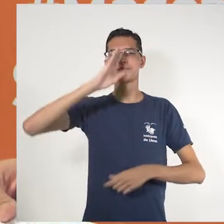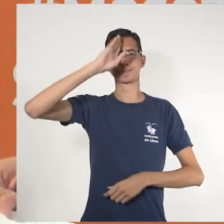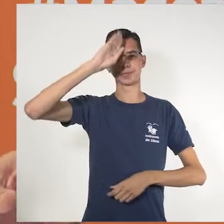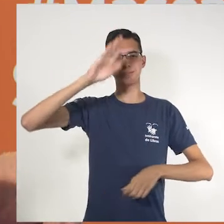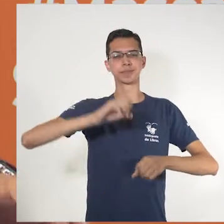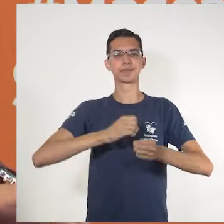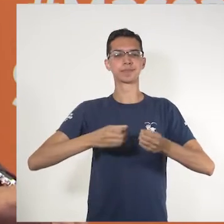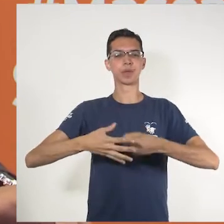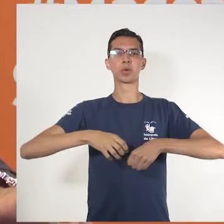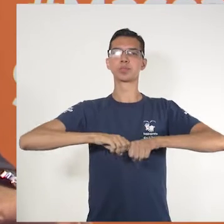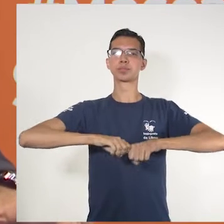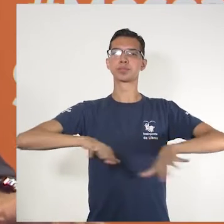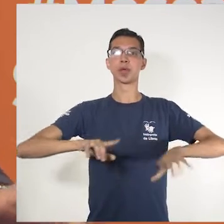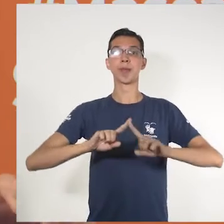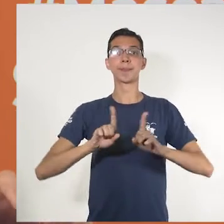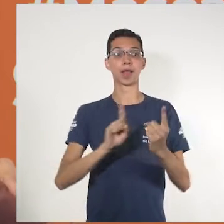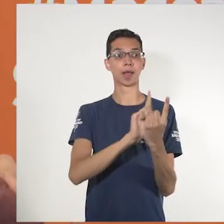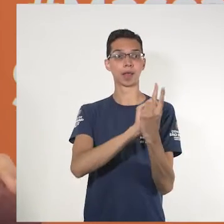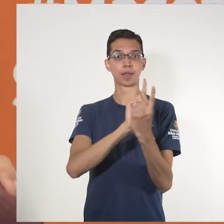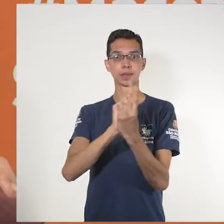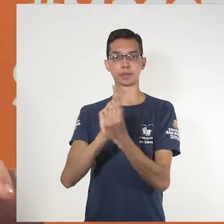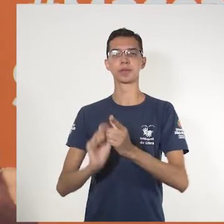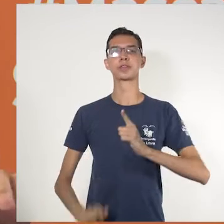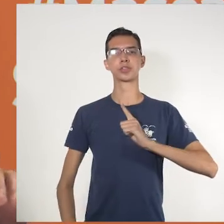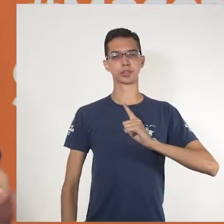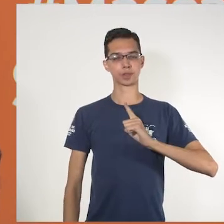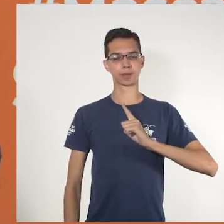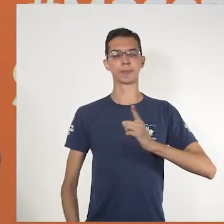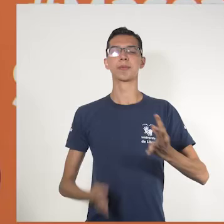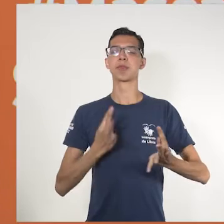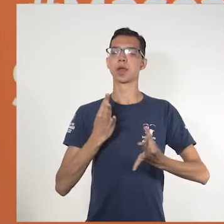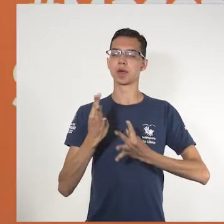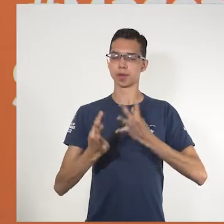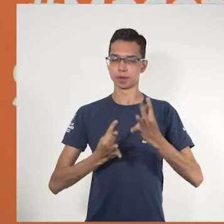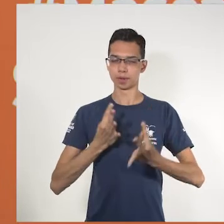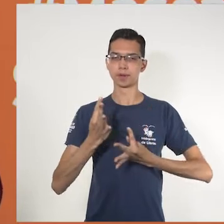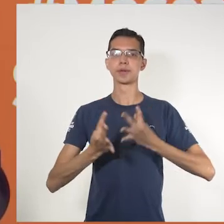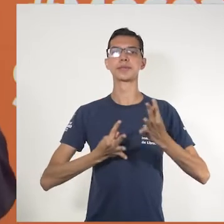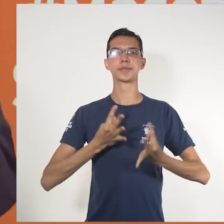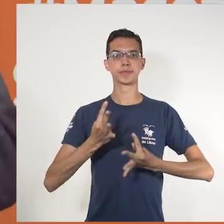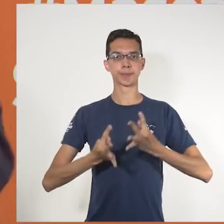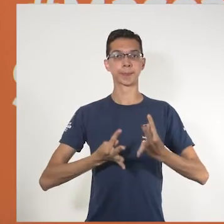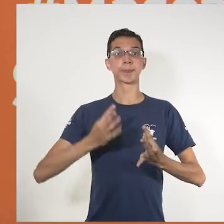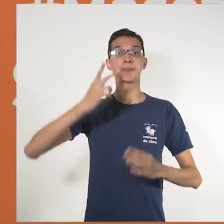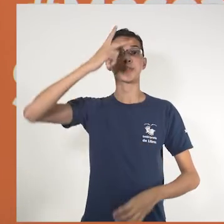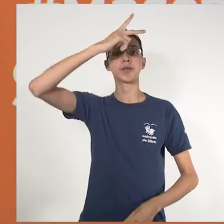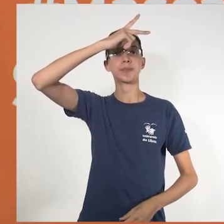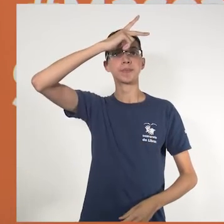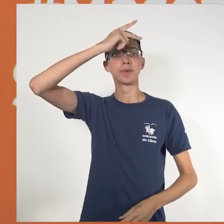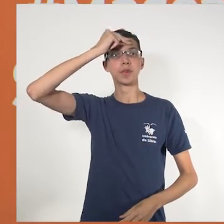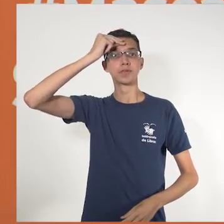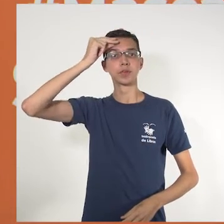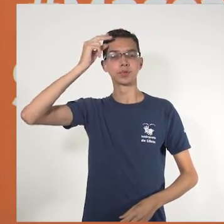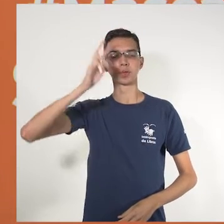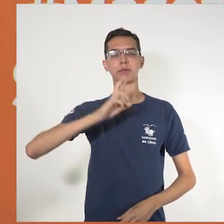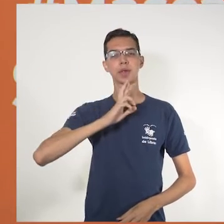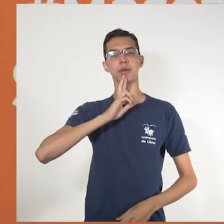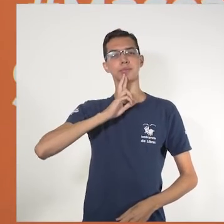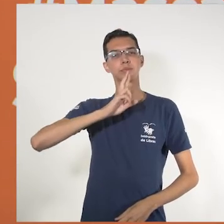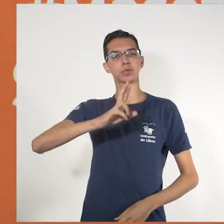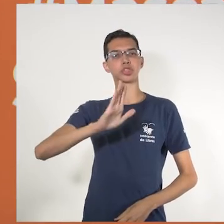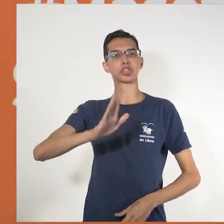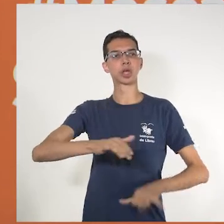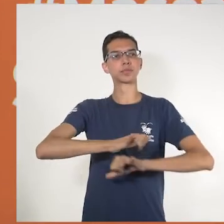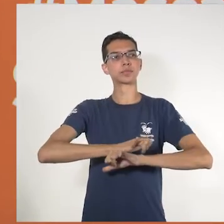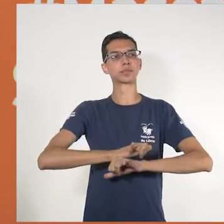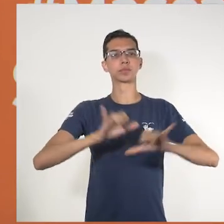sem atendimento, sem tratamento, e a Prefeitura deu a resposta à altura, gestão Bruno